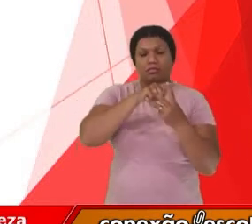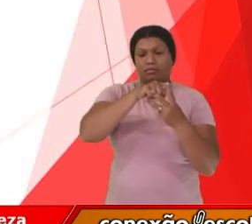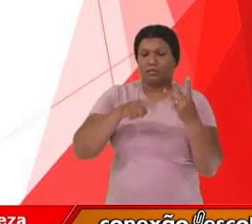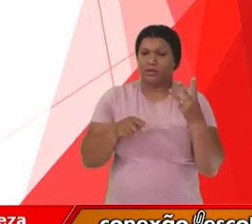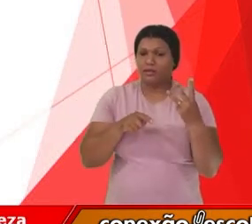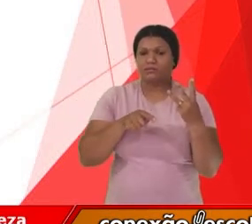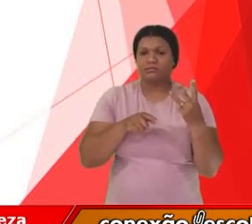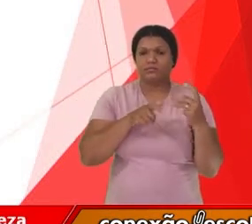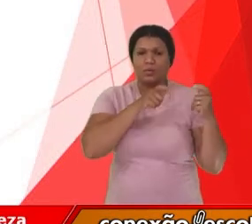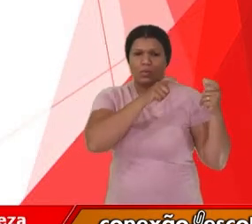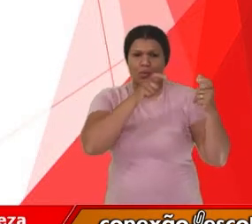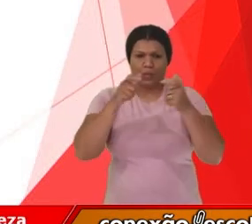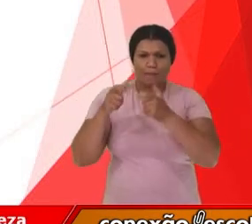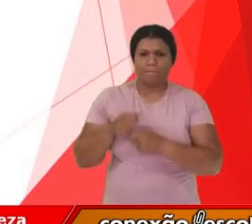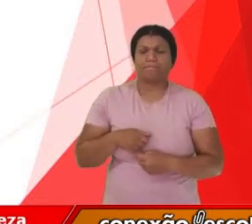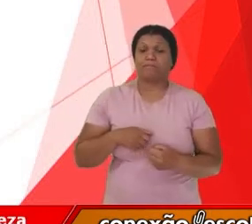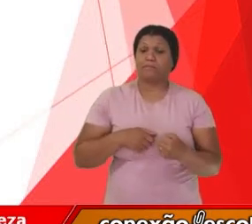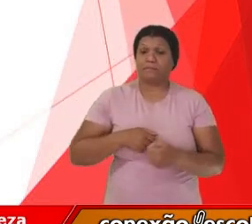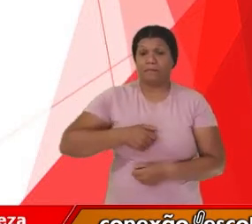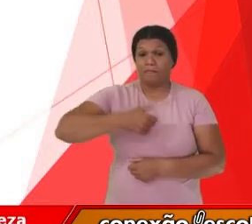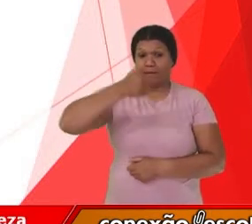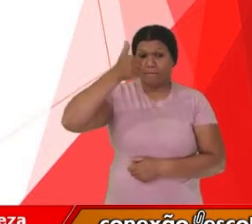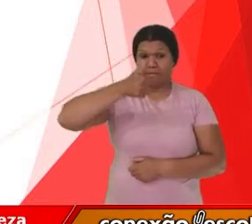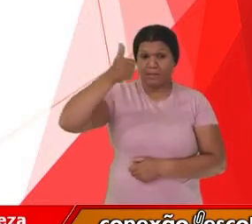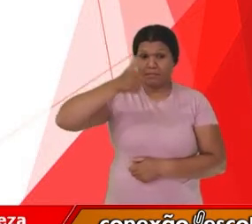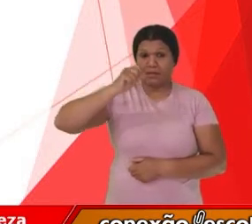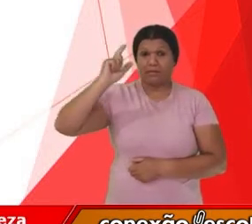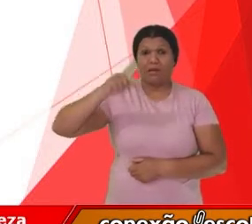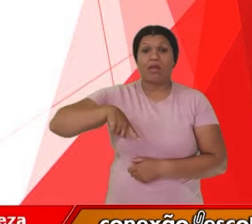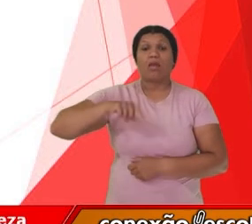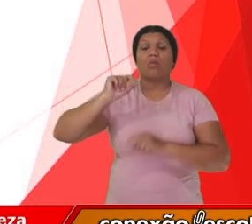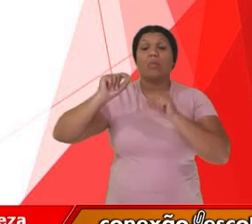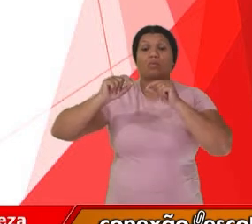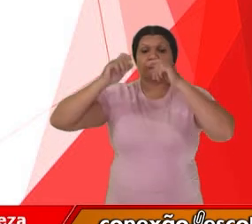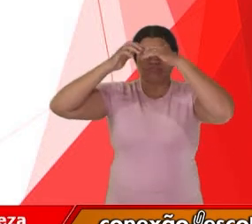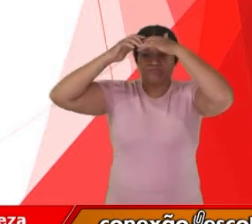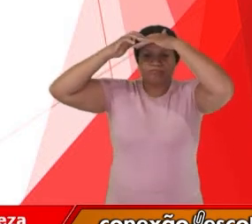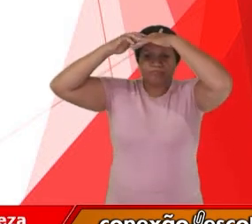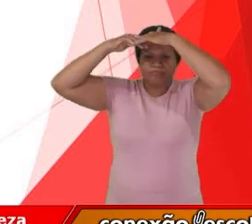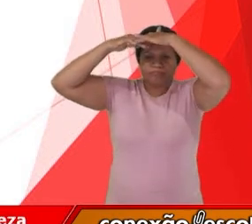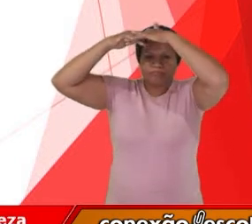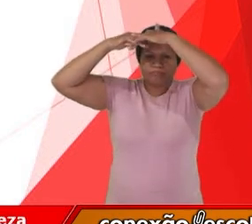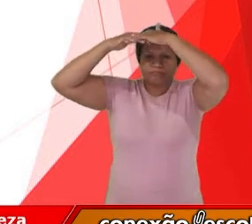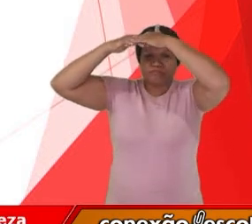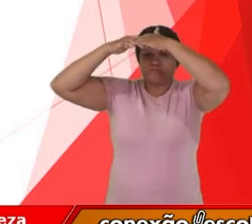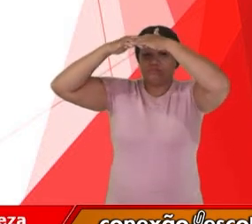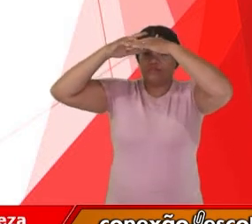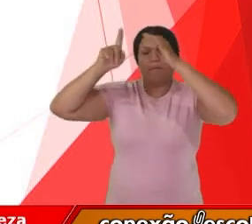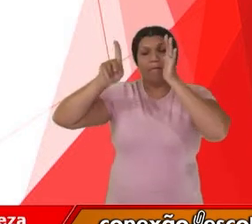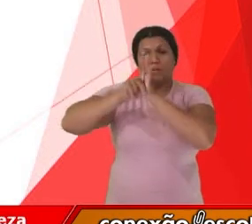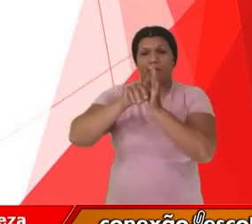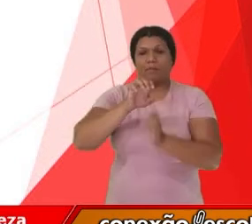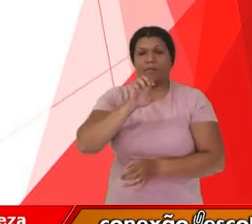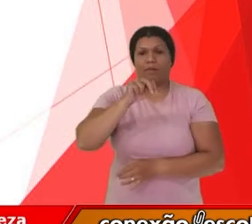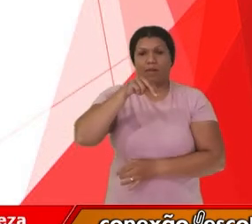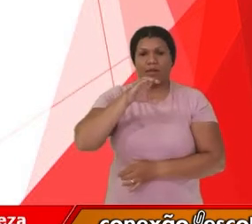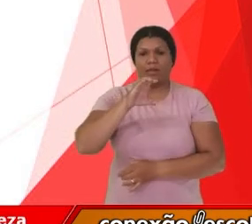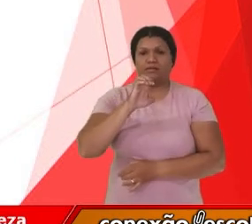a primeira chamada de encéfalo. O encéfalo é protegido pela caixa craniana, o crânio.